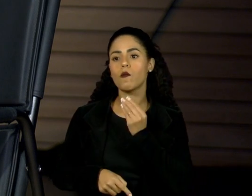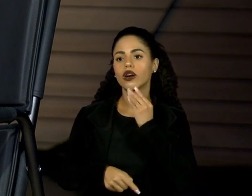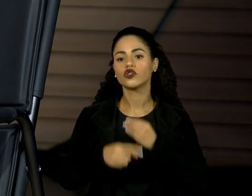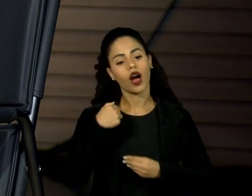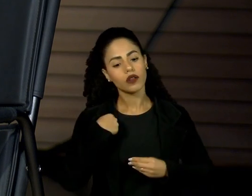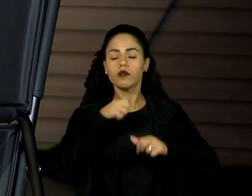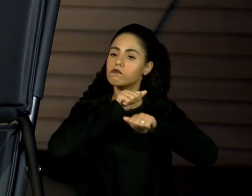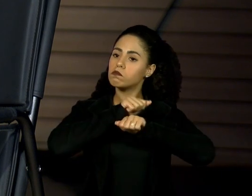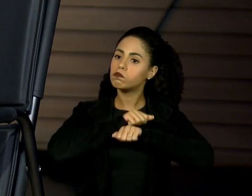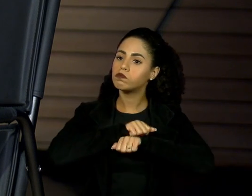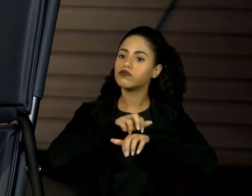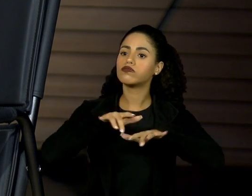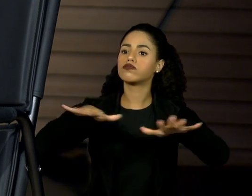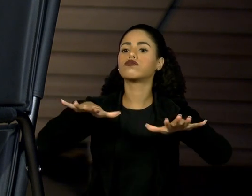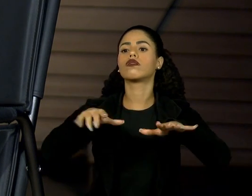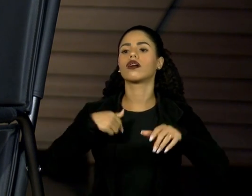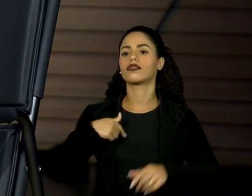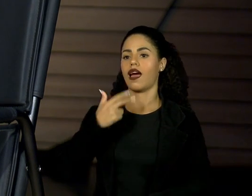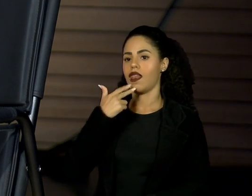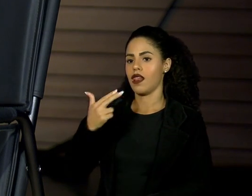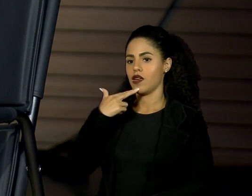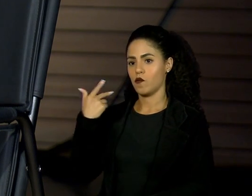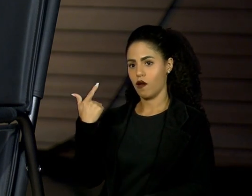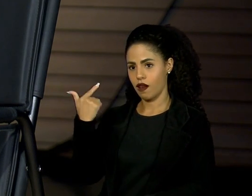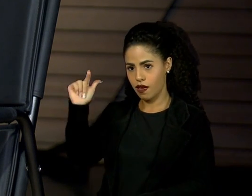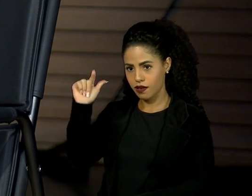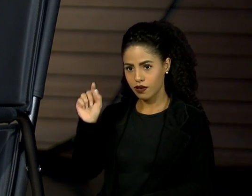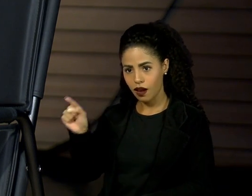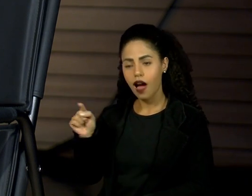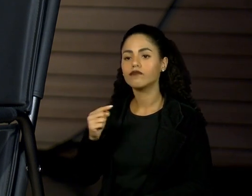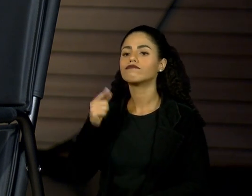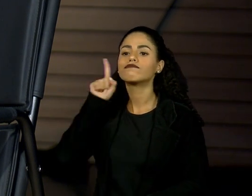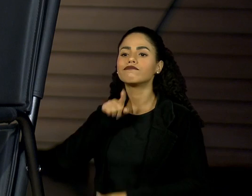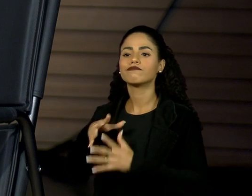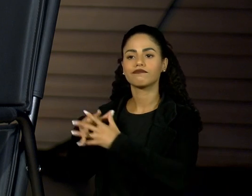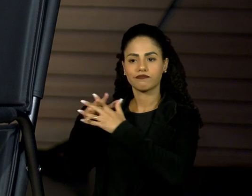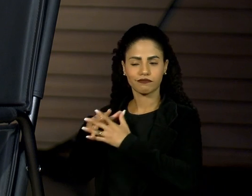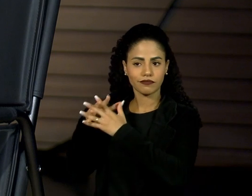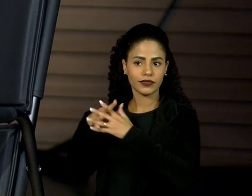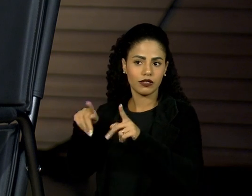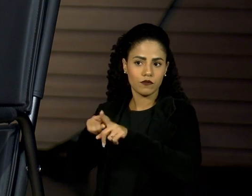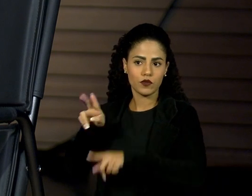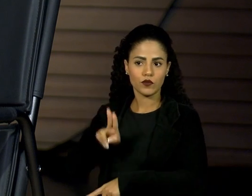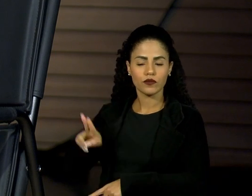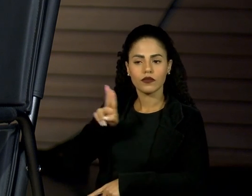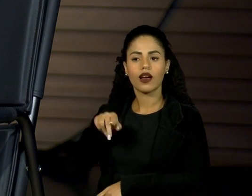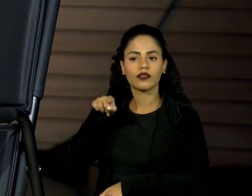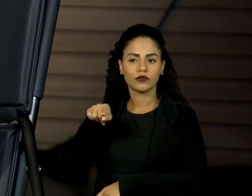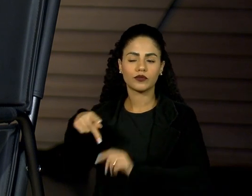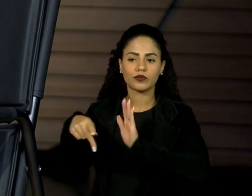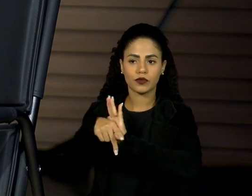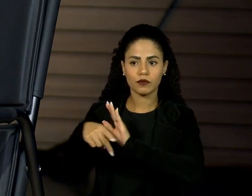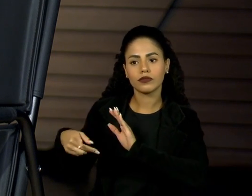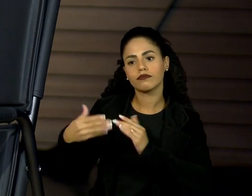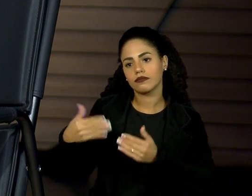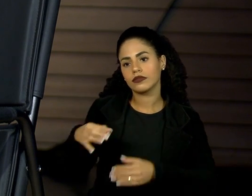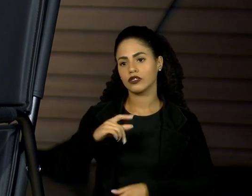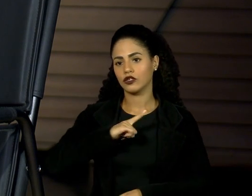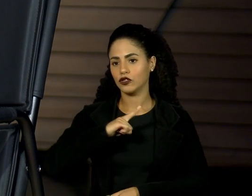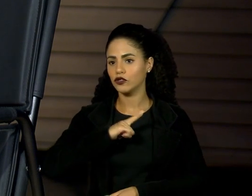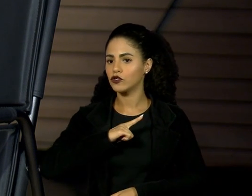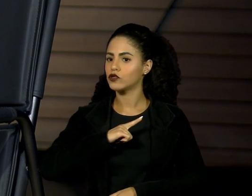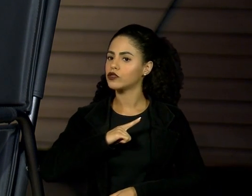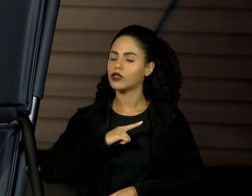mais divulgado na língua, então, e traduzido, né, e divulgado na língua que era a língua, digamos assim, que ia se